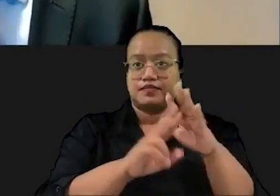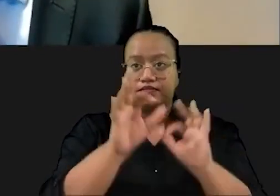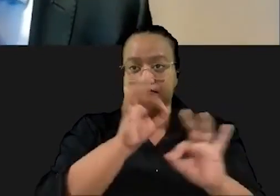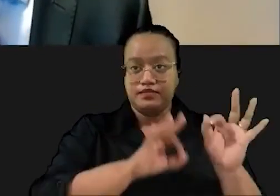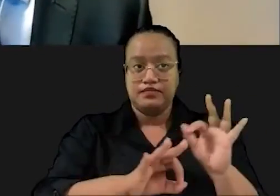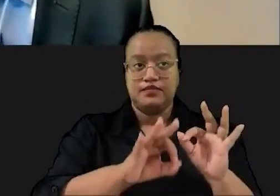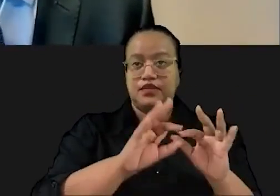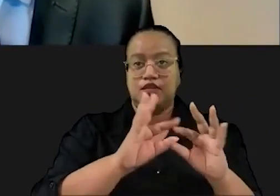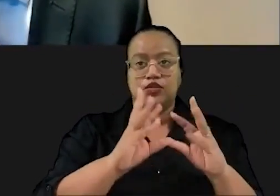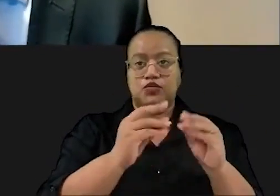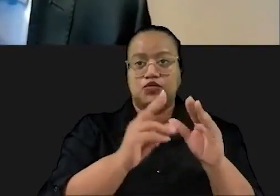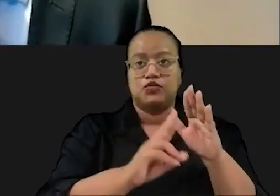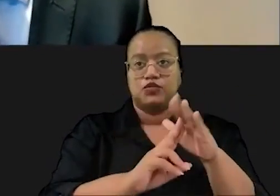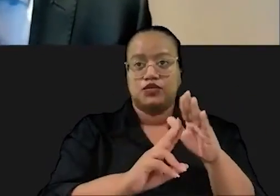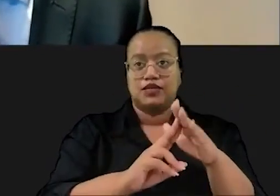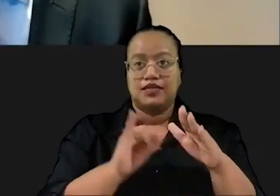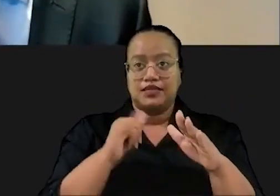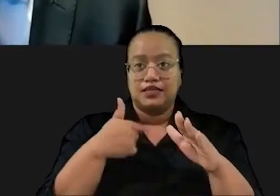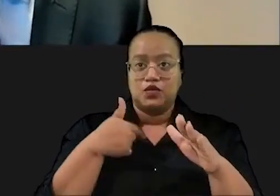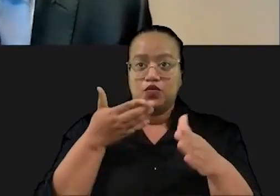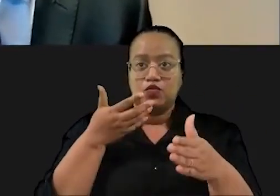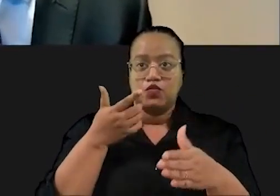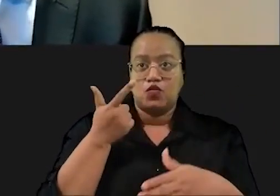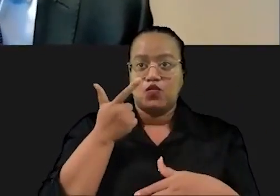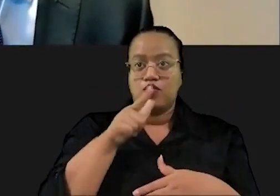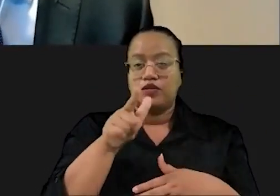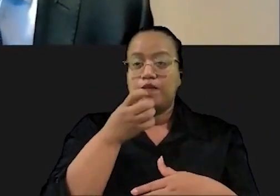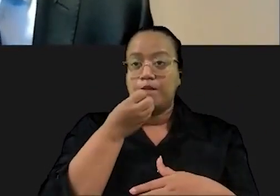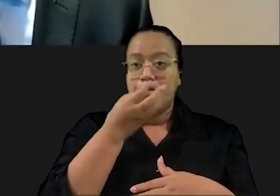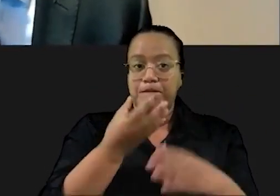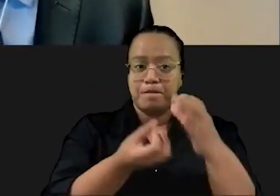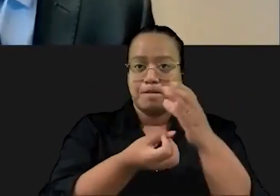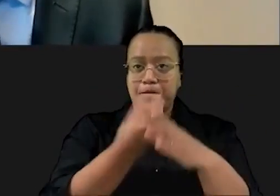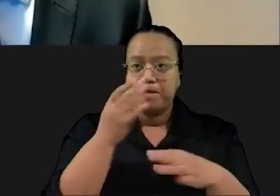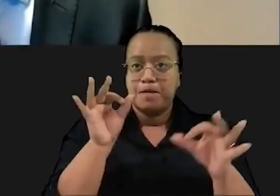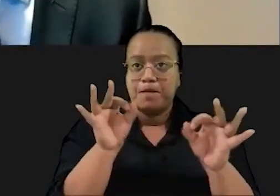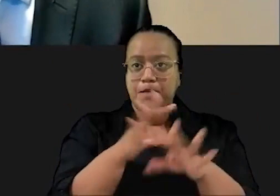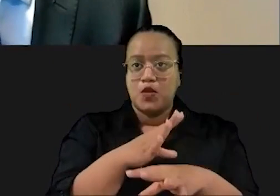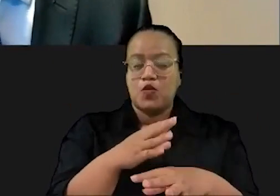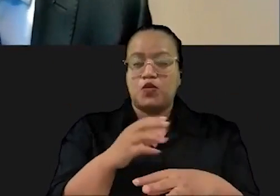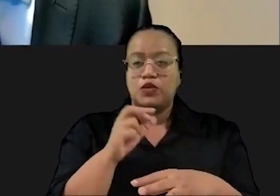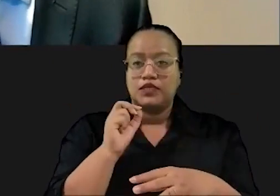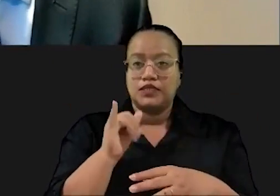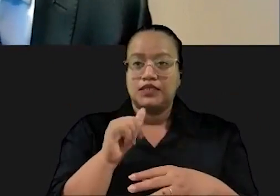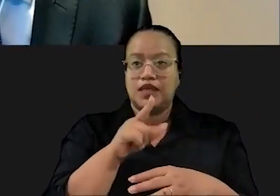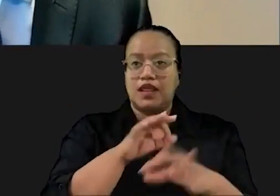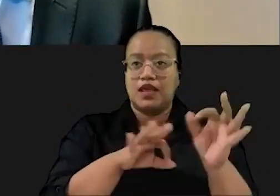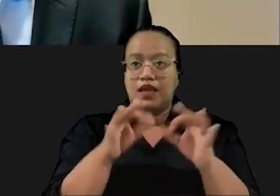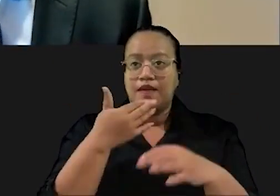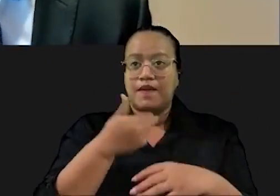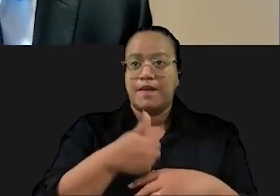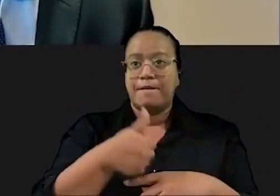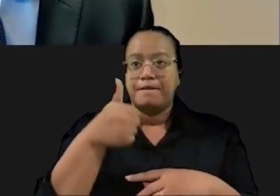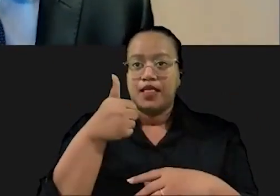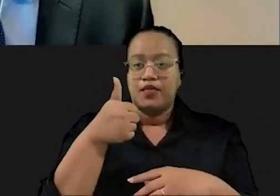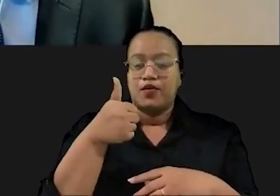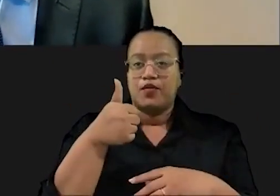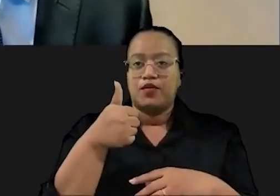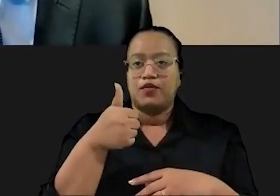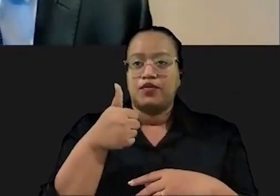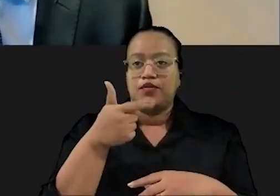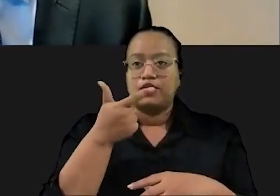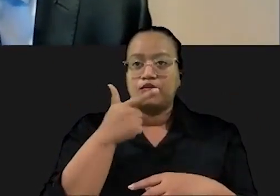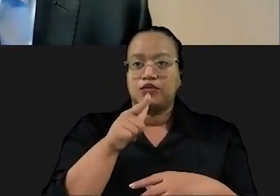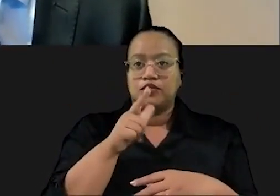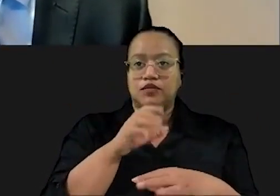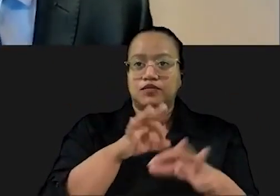no fluxo, se eu crio um bom fluxo, se a tramitação se torna melhor com aquele fluxo que eu desenhei, todas as